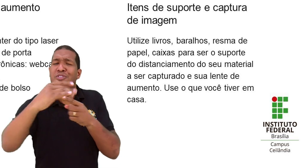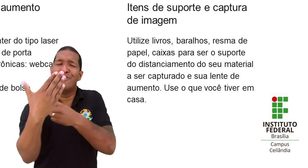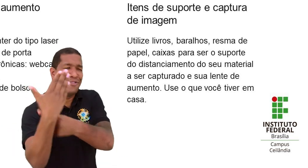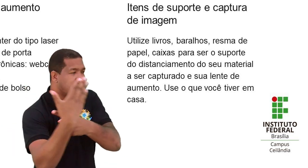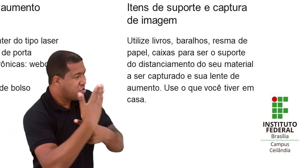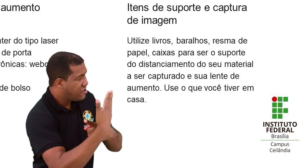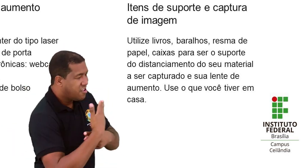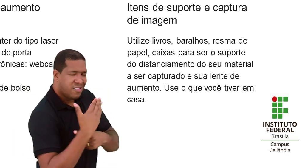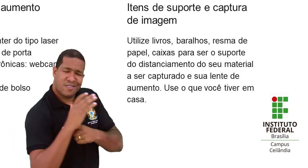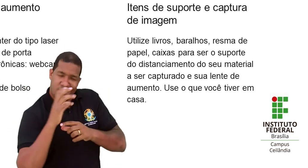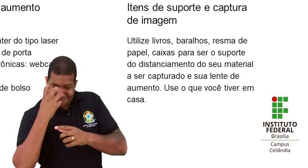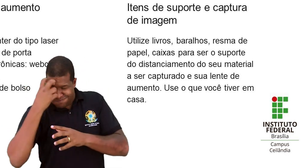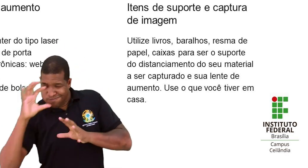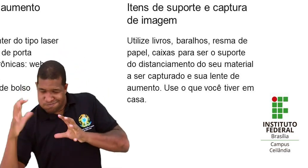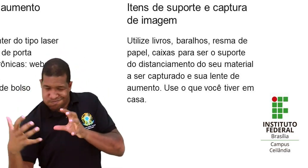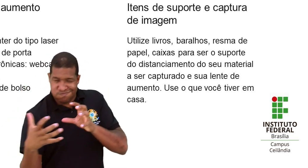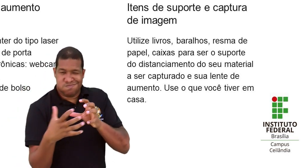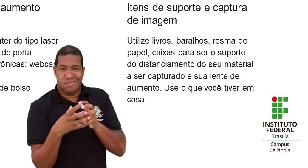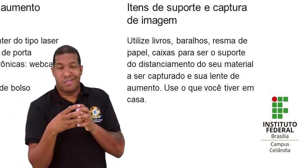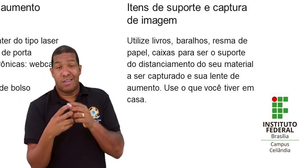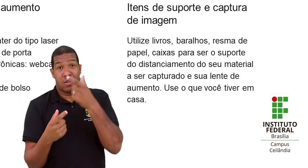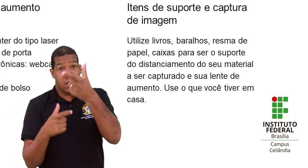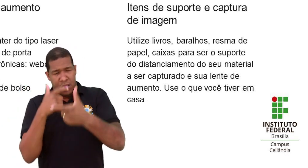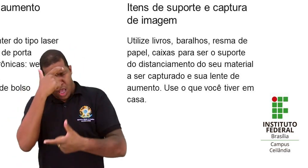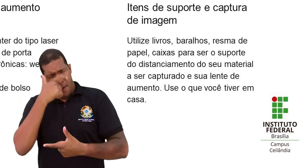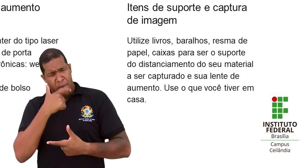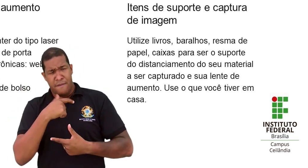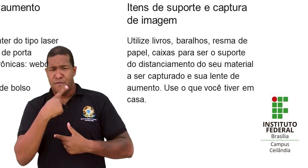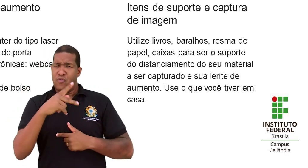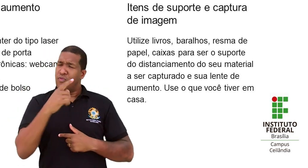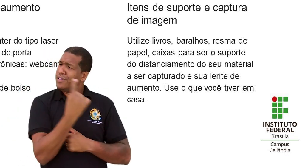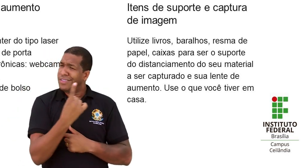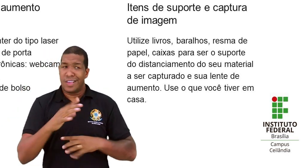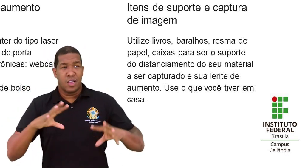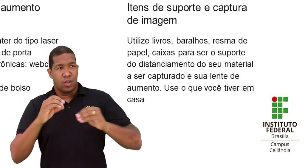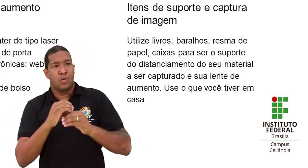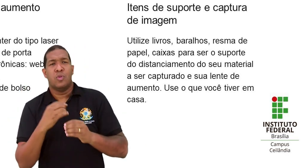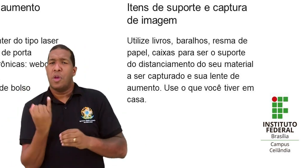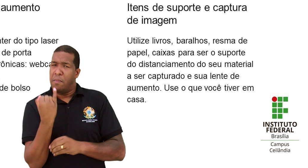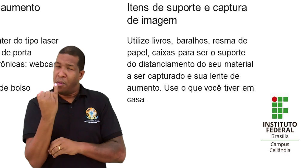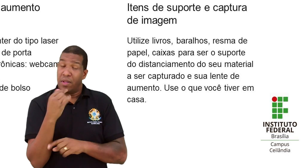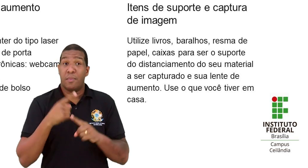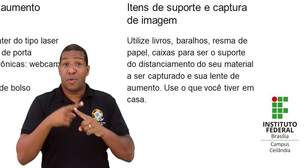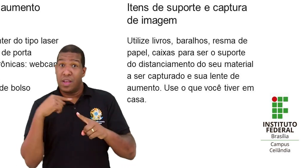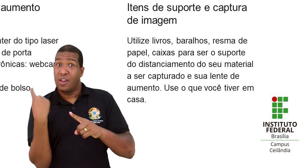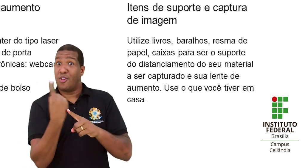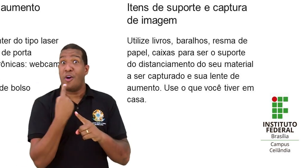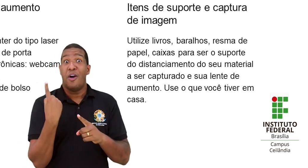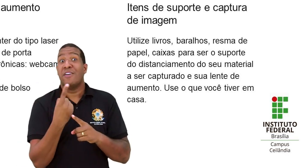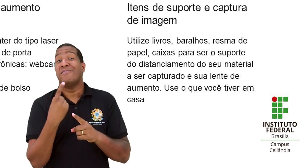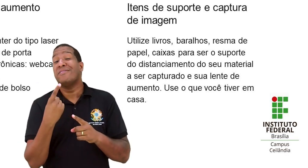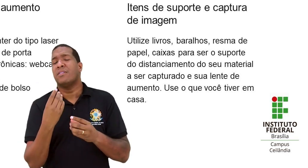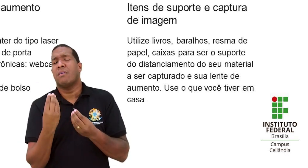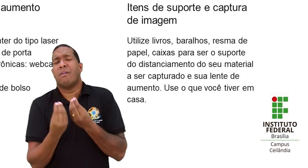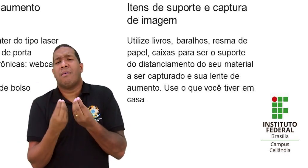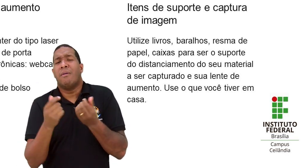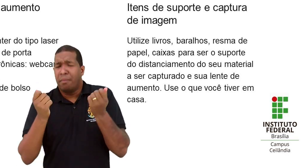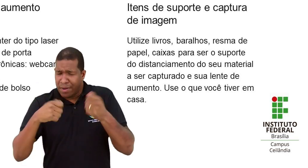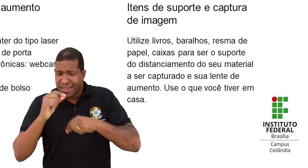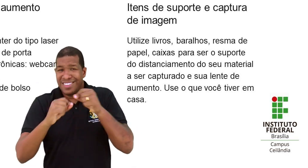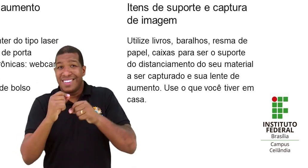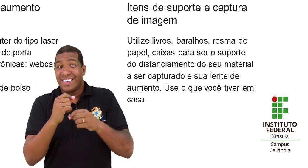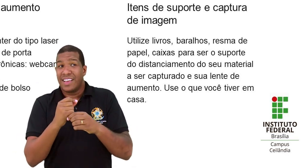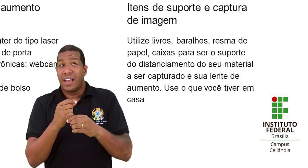tornarão grandes cientistas. Façam os perfis de vocês em todas as plataformas, porque o que nós vamos precisar é